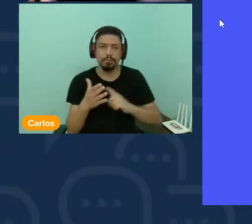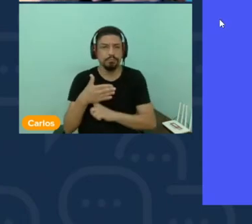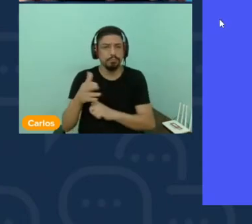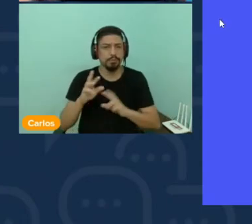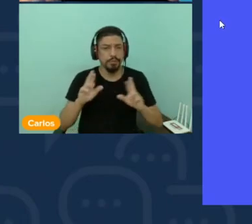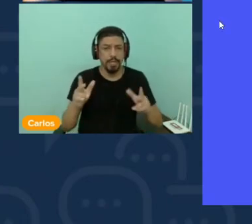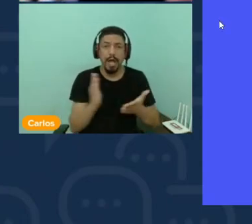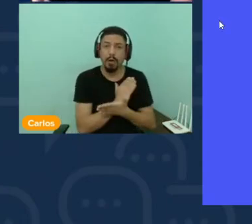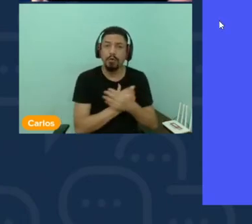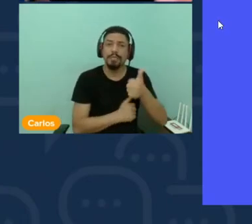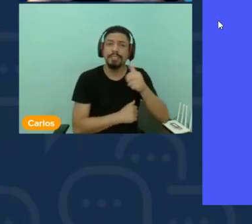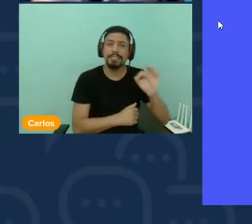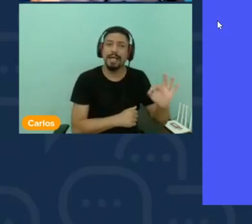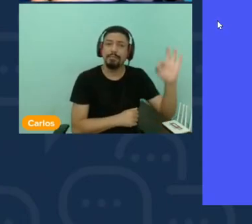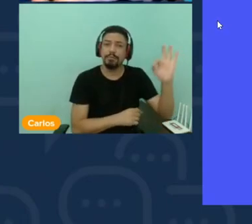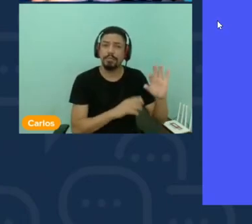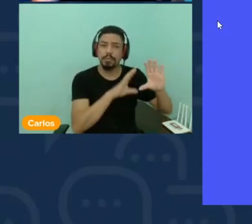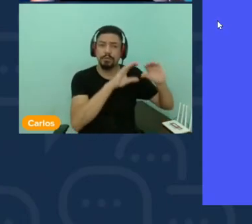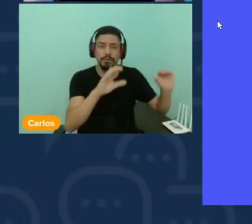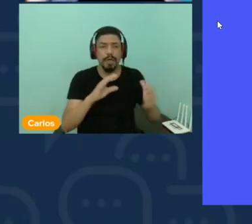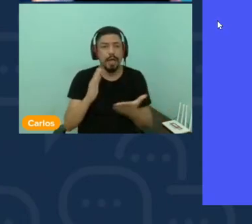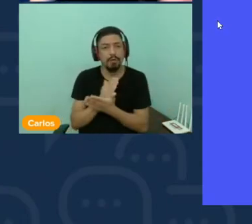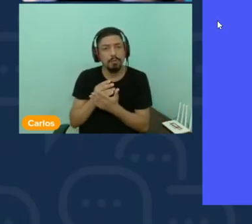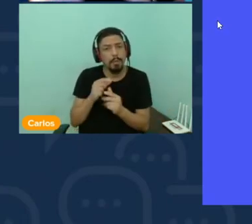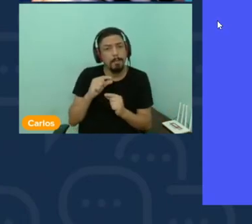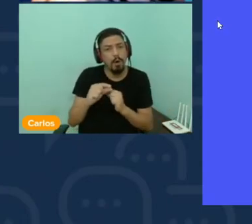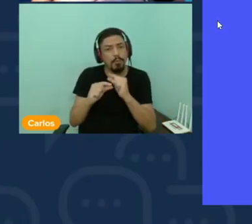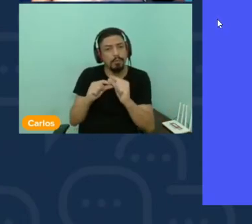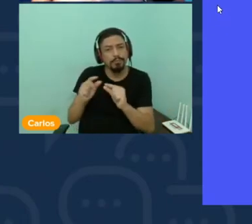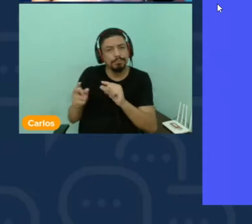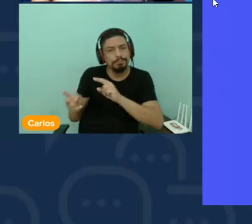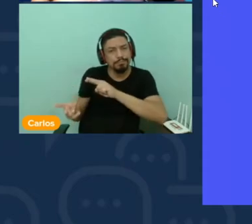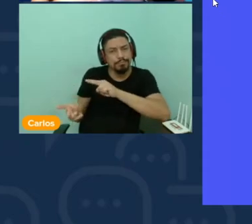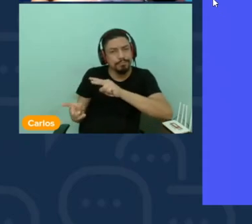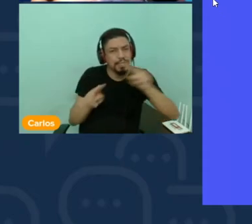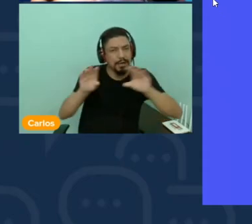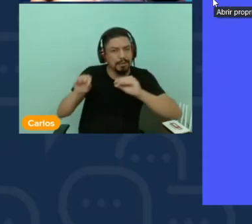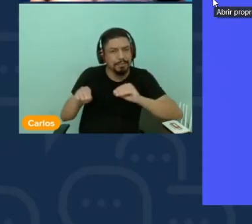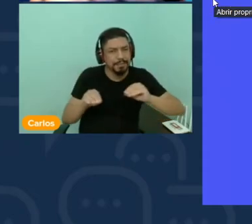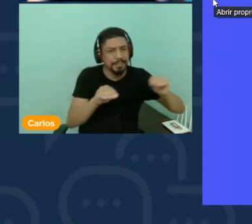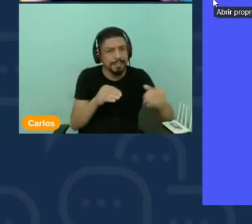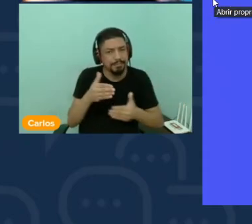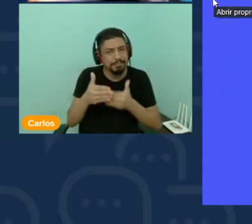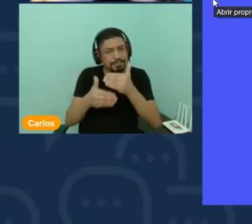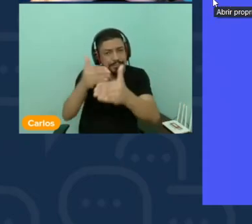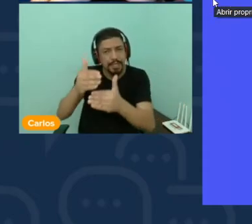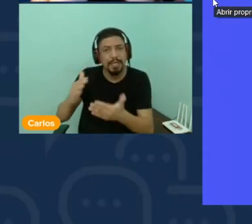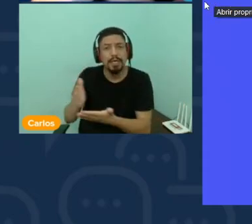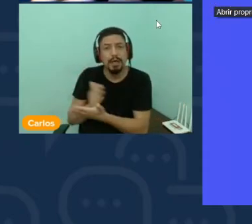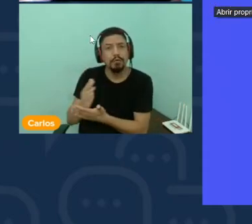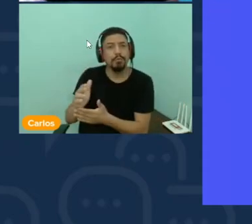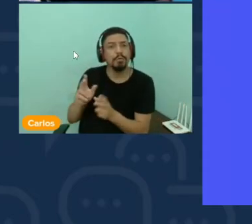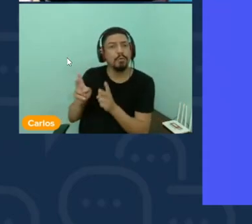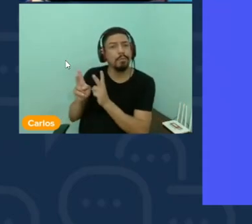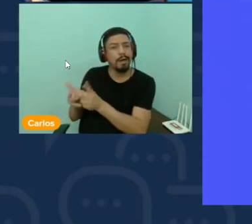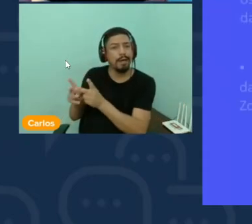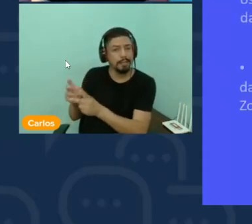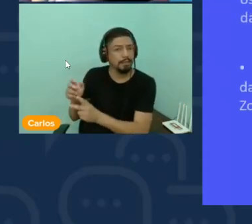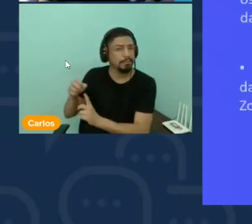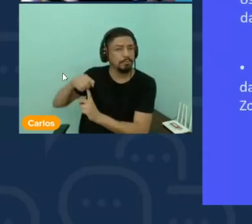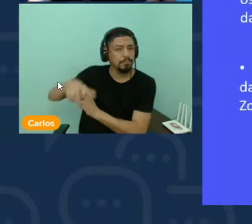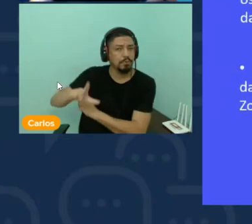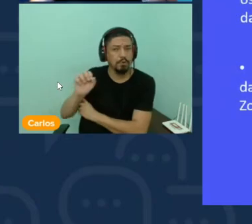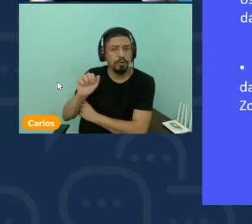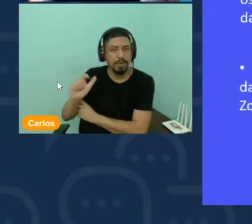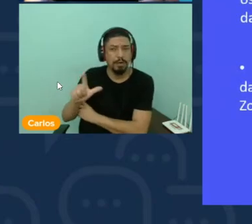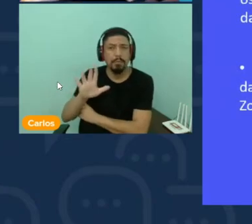na nuvem, ou está migrando para a nuvem. Cada empresa tem o seu momento. Mas quando ela está migrando para a nuvem,